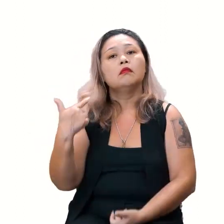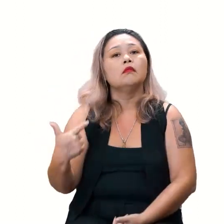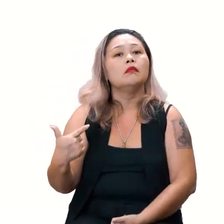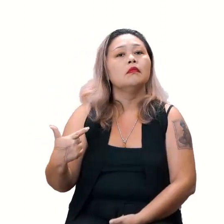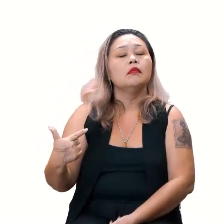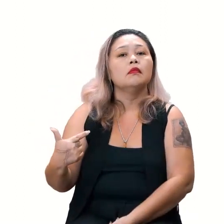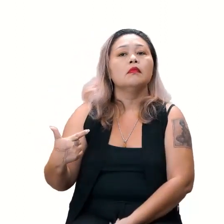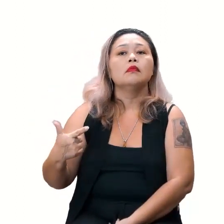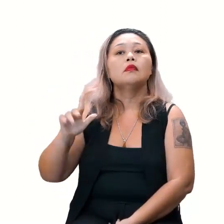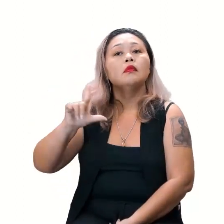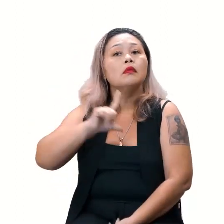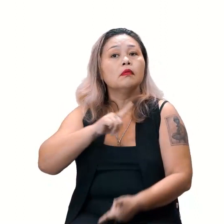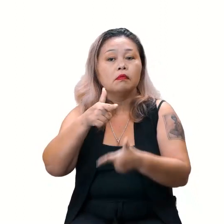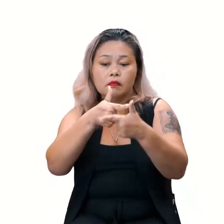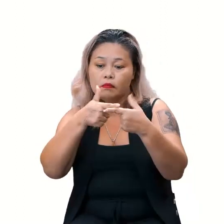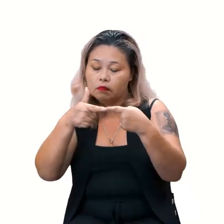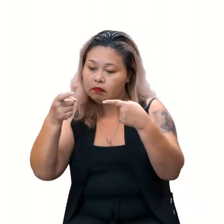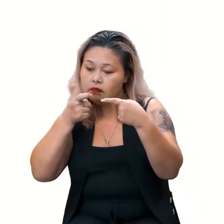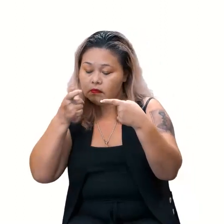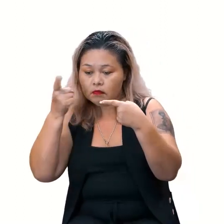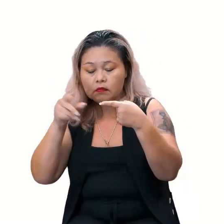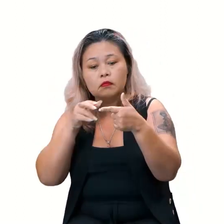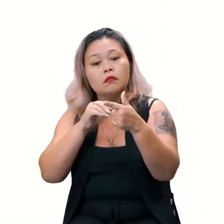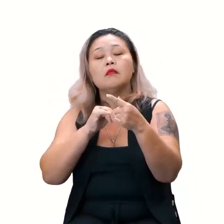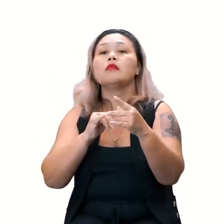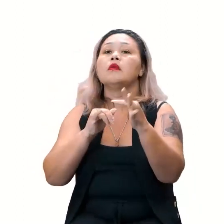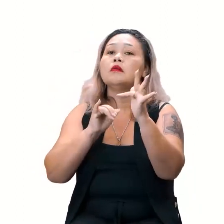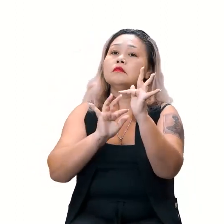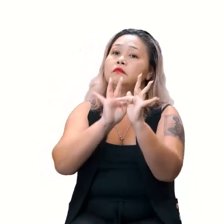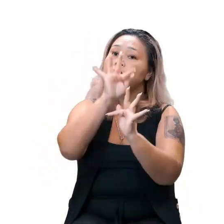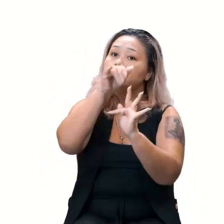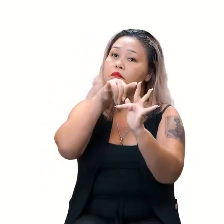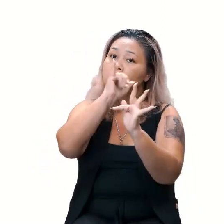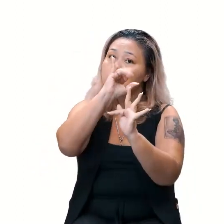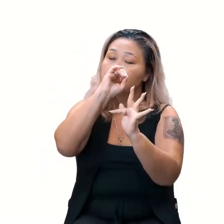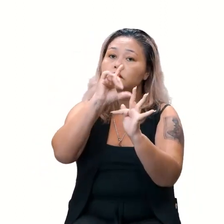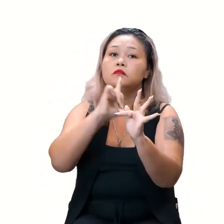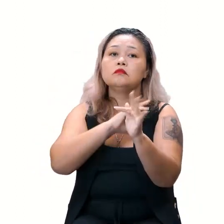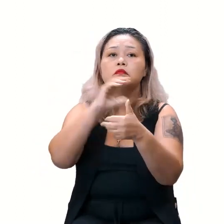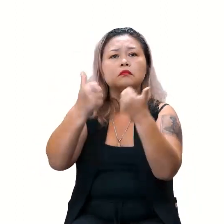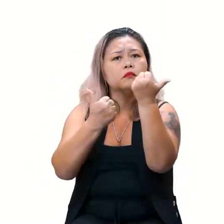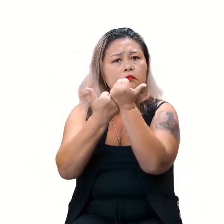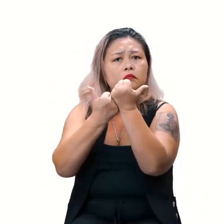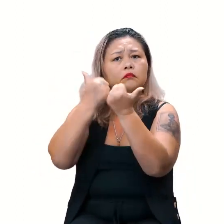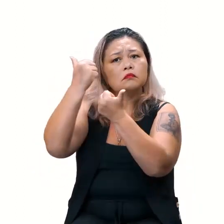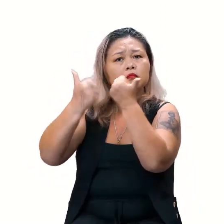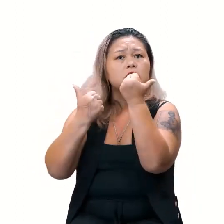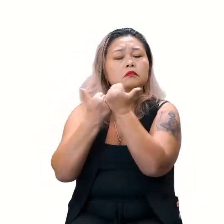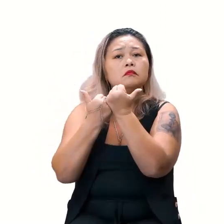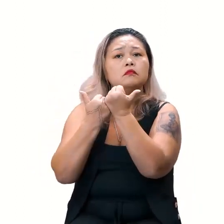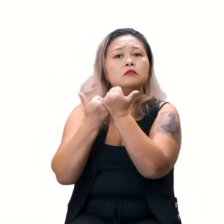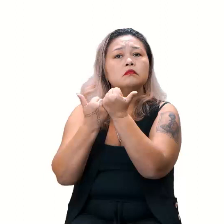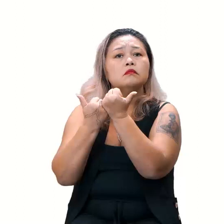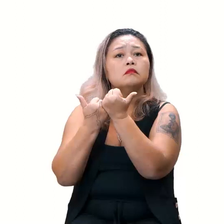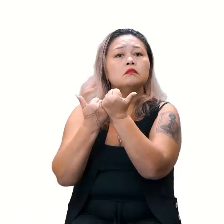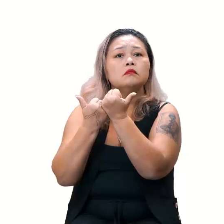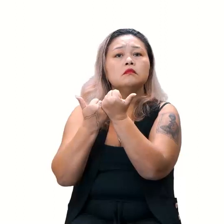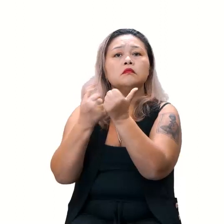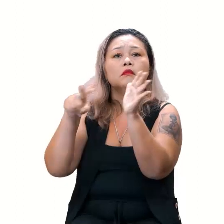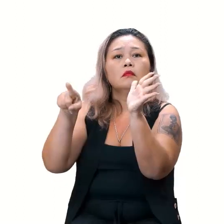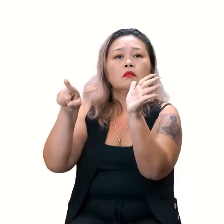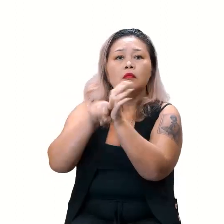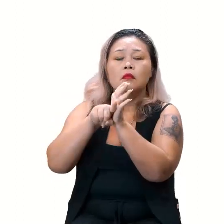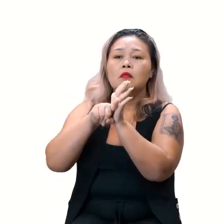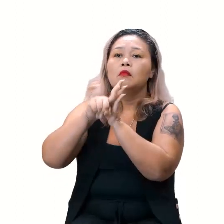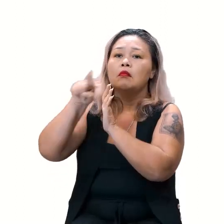Então, quando x é 2, zera a nossa função. E é verdade, não é? Substitui lá, professor Maurício. Vamos pensar. Menos 4 vezes